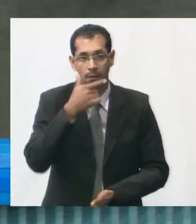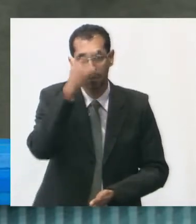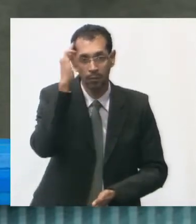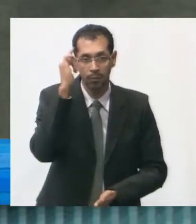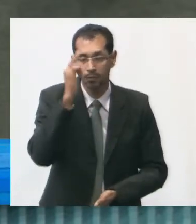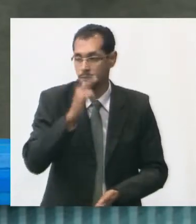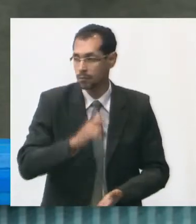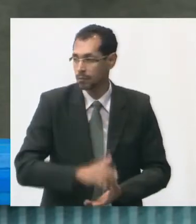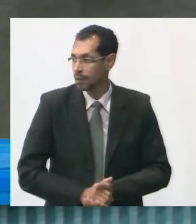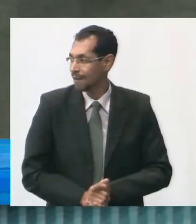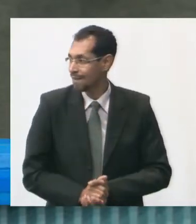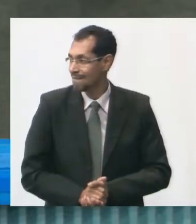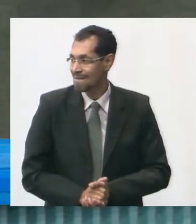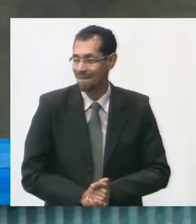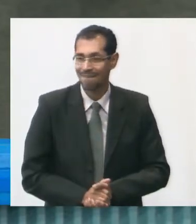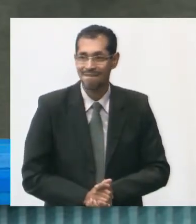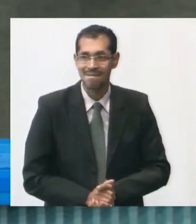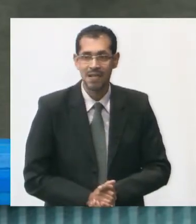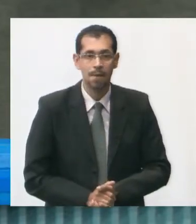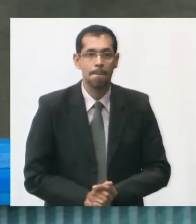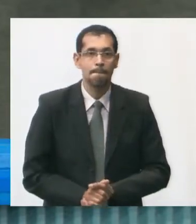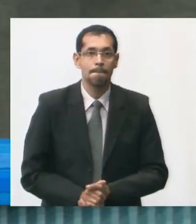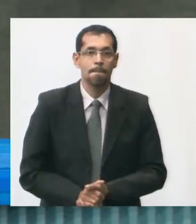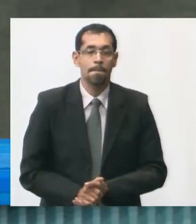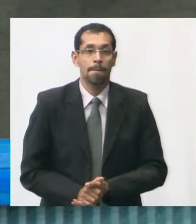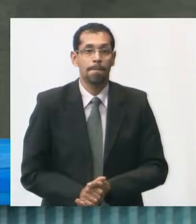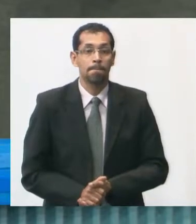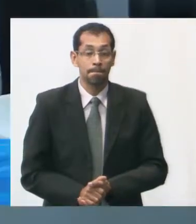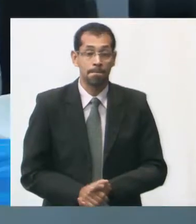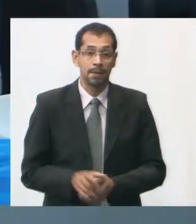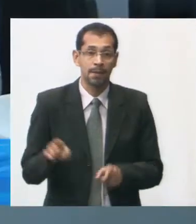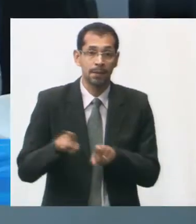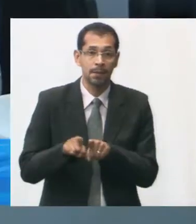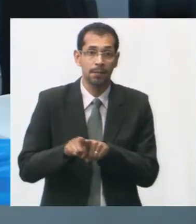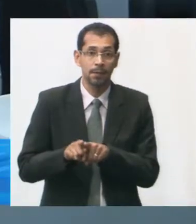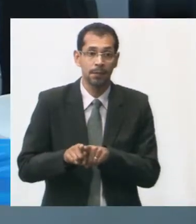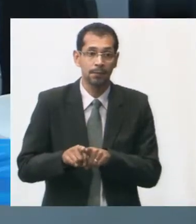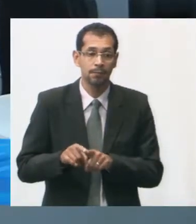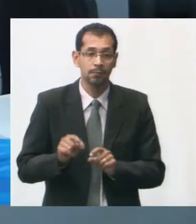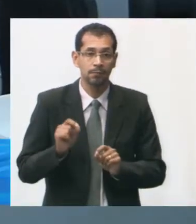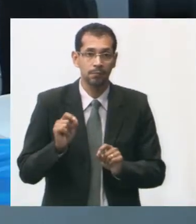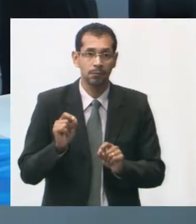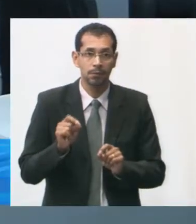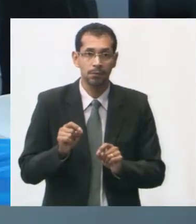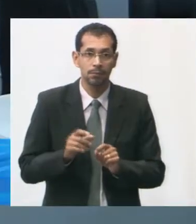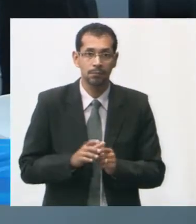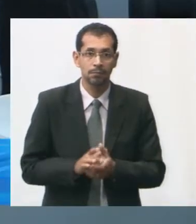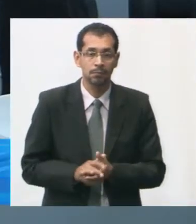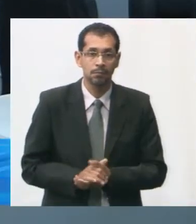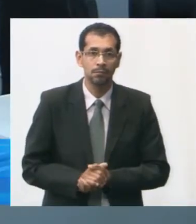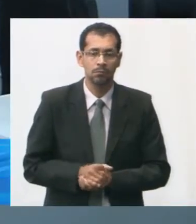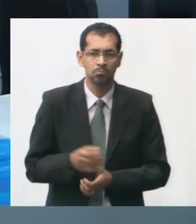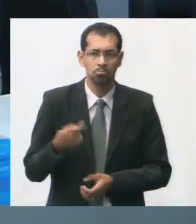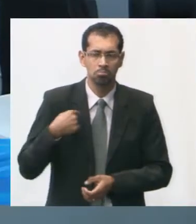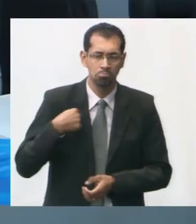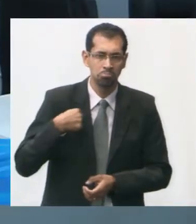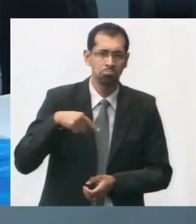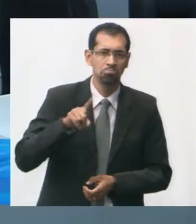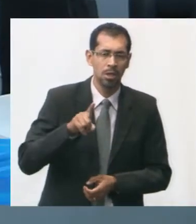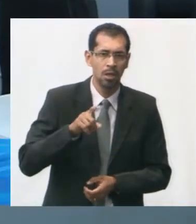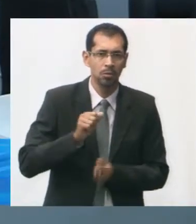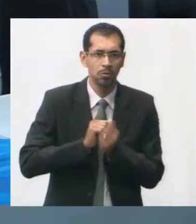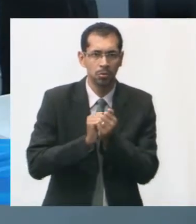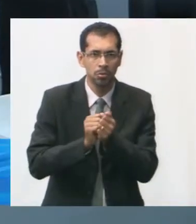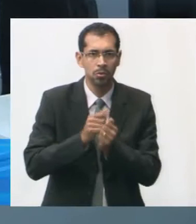deixar registrado também, por inúmeras vezes, nós estivemos lá, juntamente ao prefeito, juntamente ao